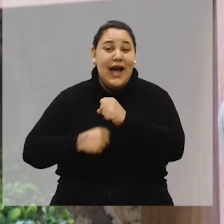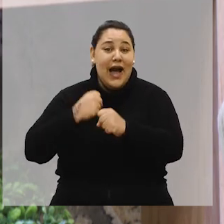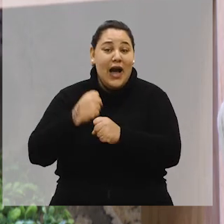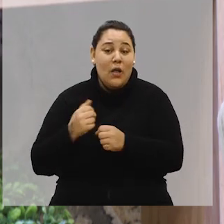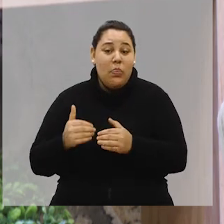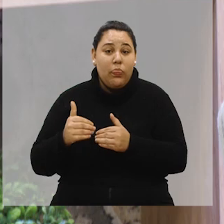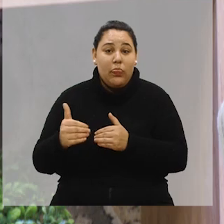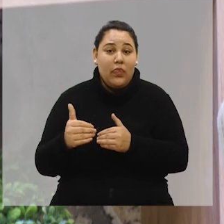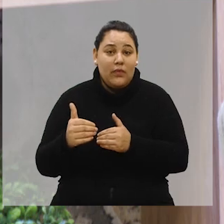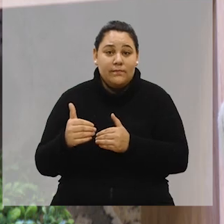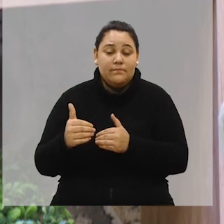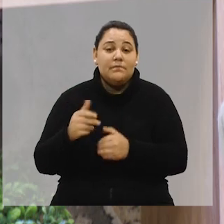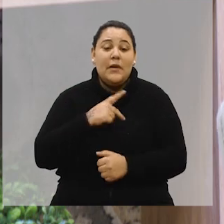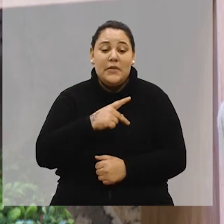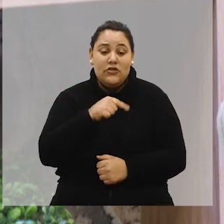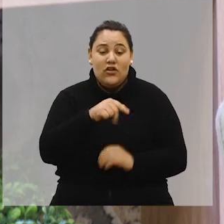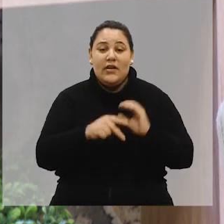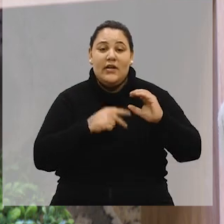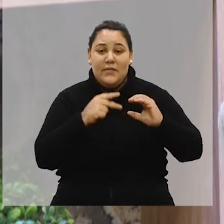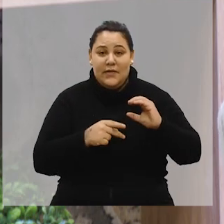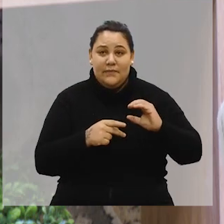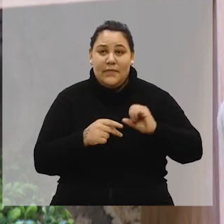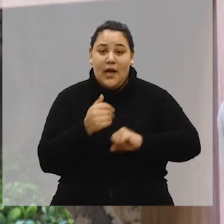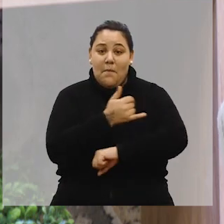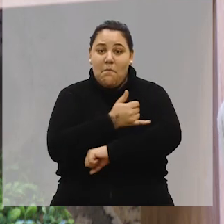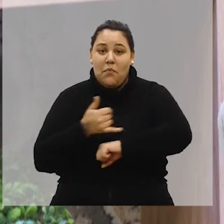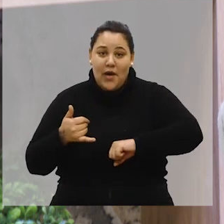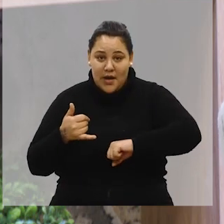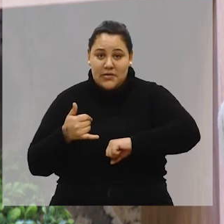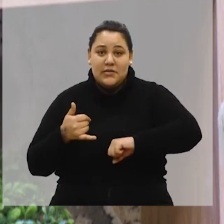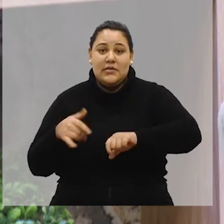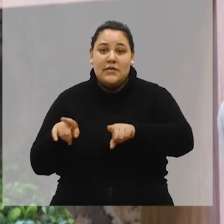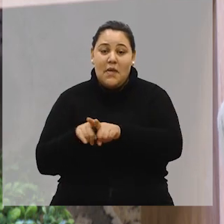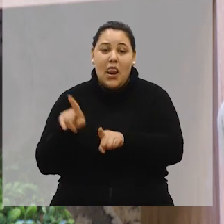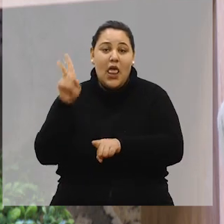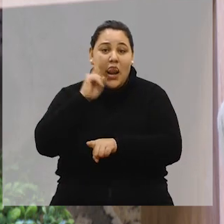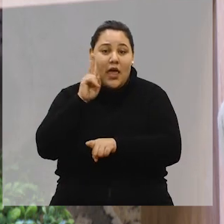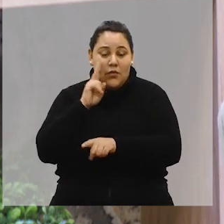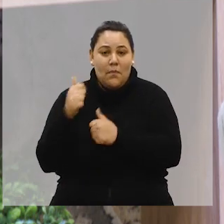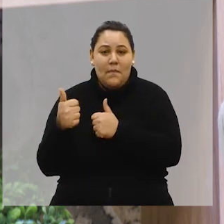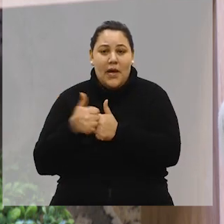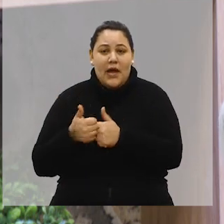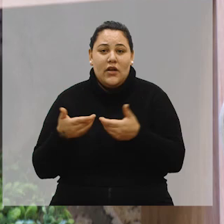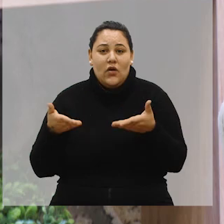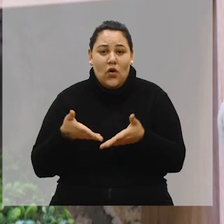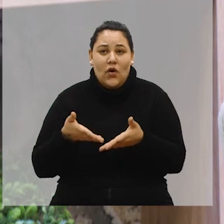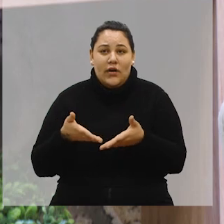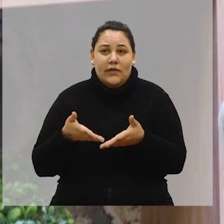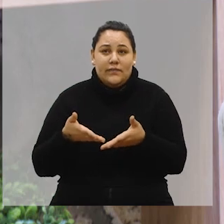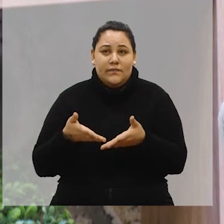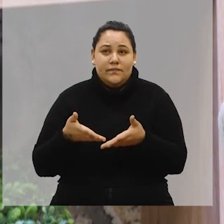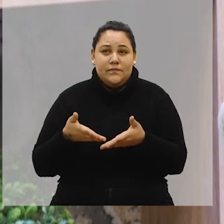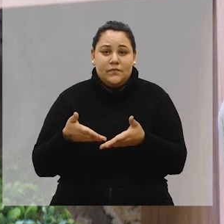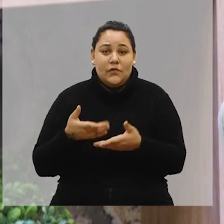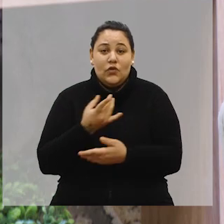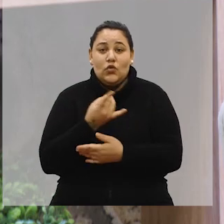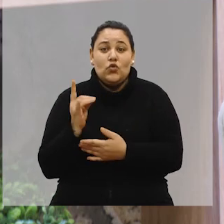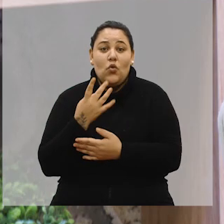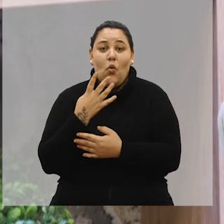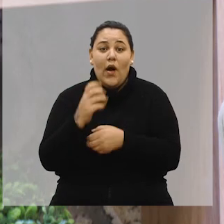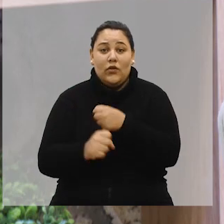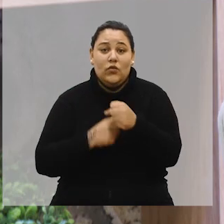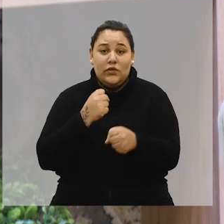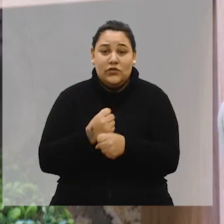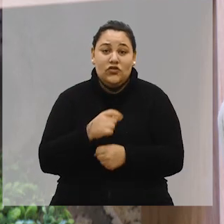a casa. E aí a gente passa por um recorte mais próximo nessa legislatura, ou seja, nos últimos 4 anos,